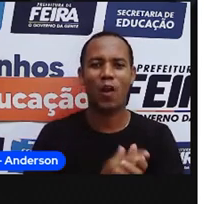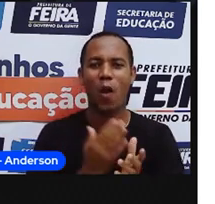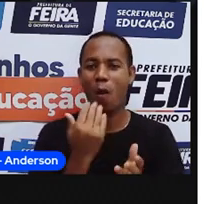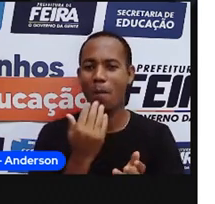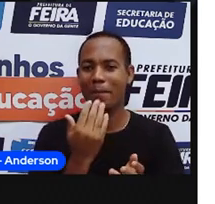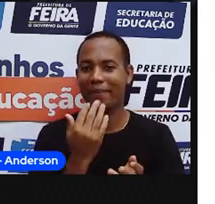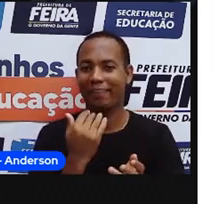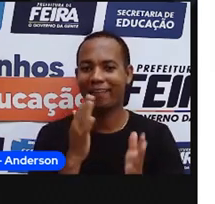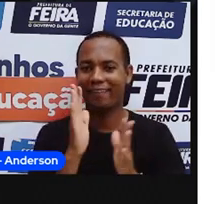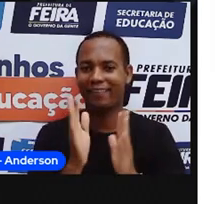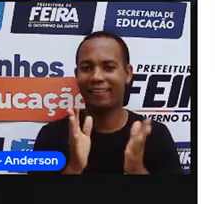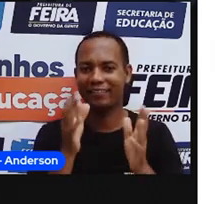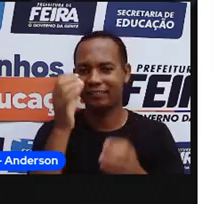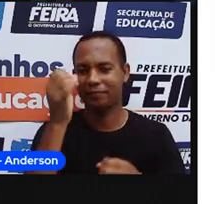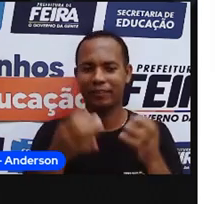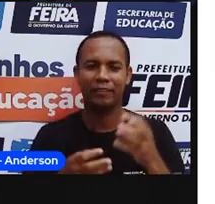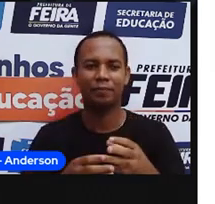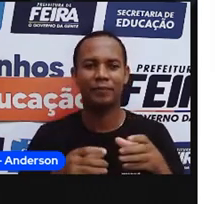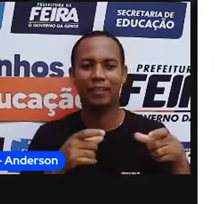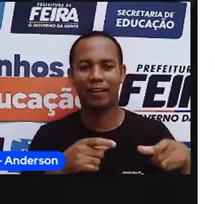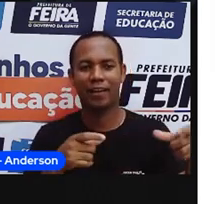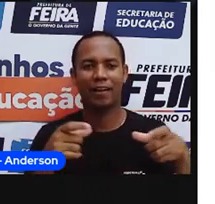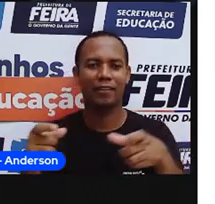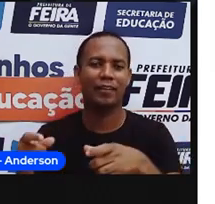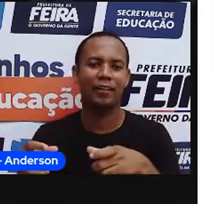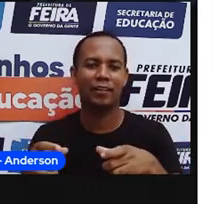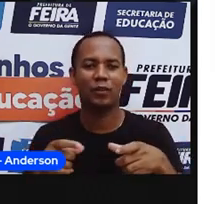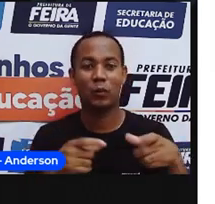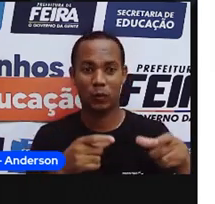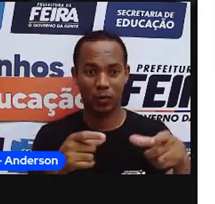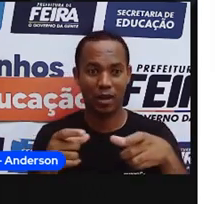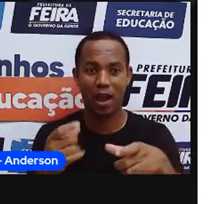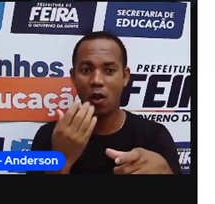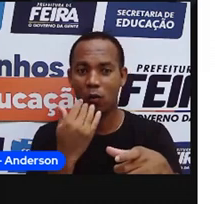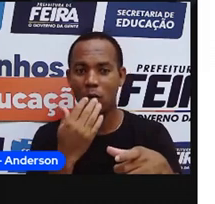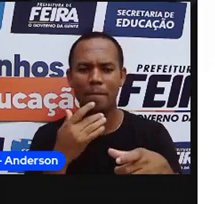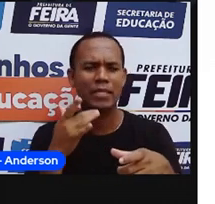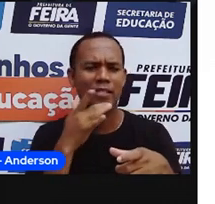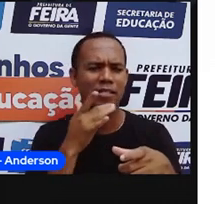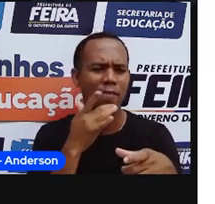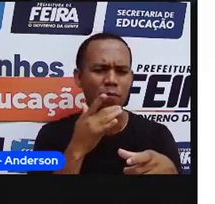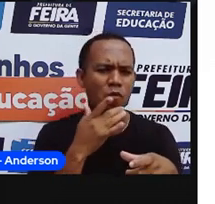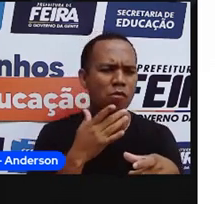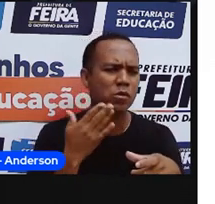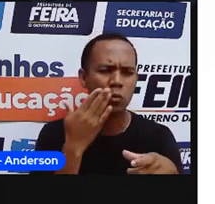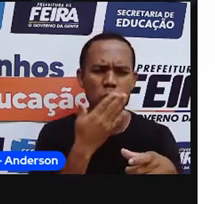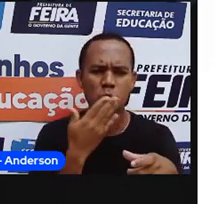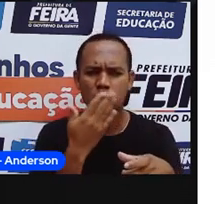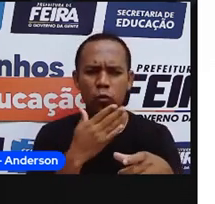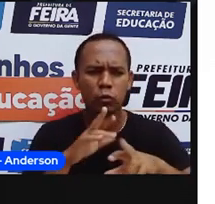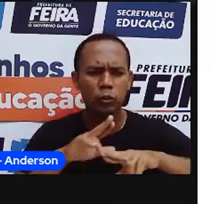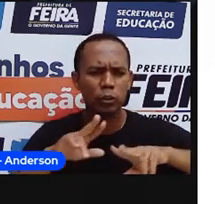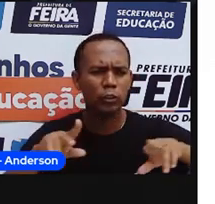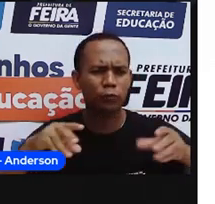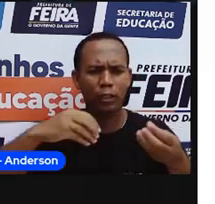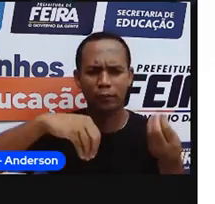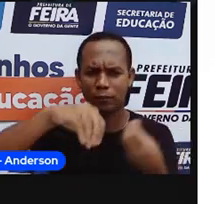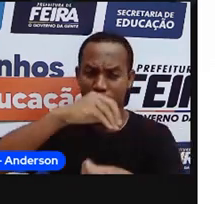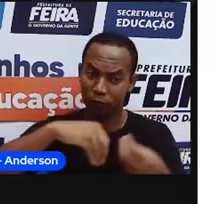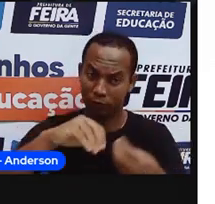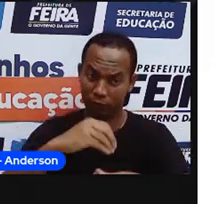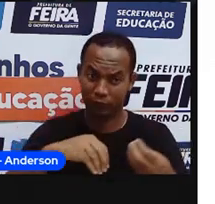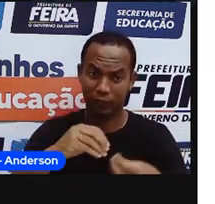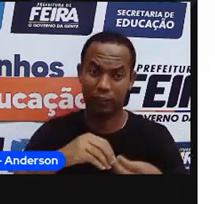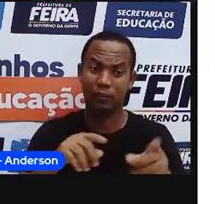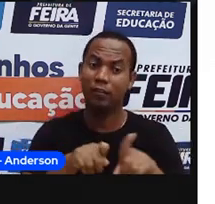comida. Cada lugar possui pratos com características, sabores, gostos, temperos e misturas diferentes